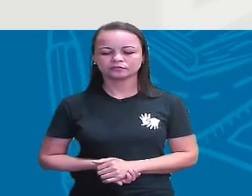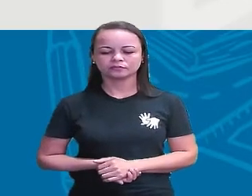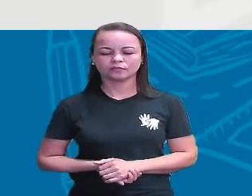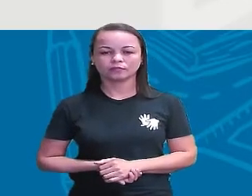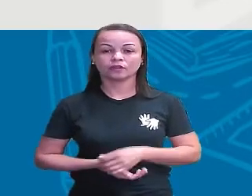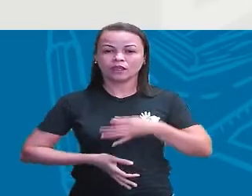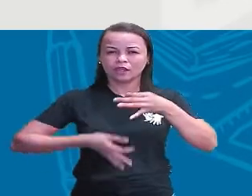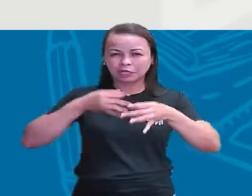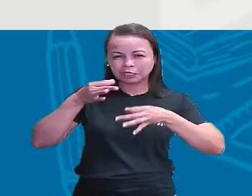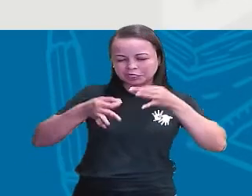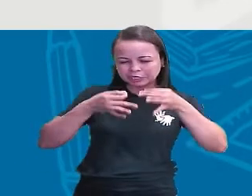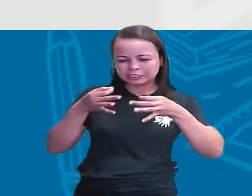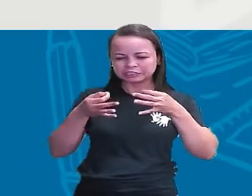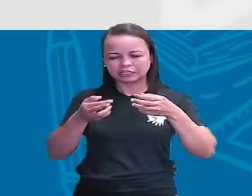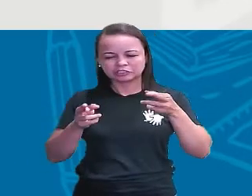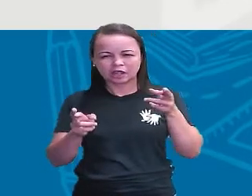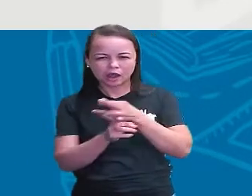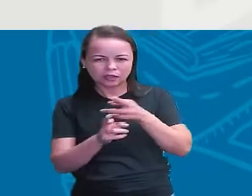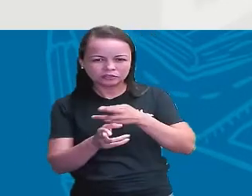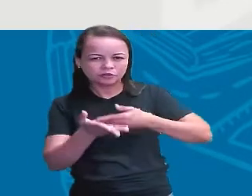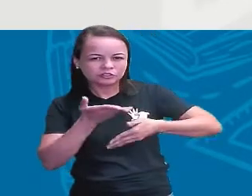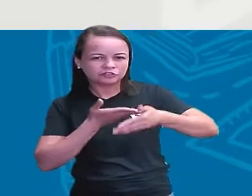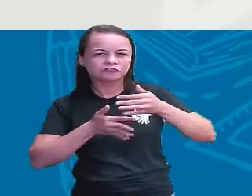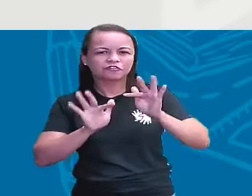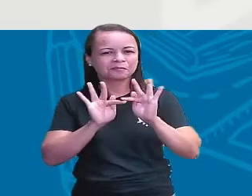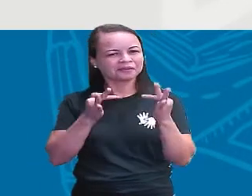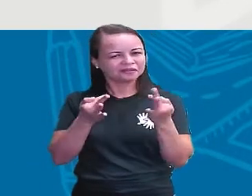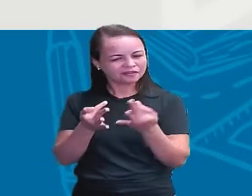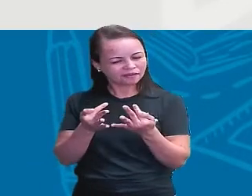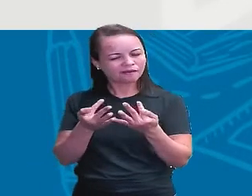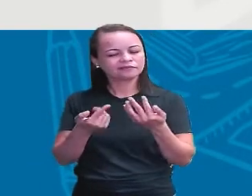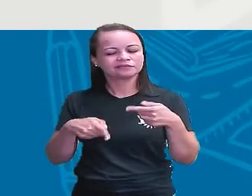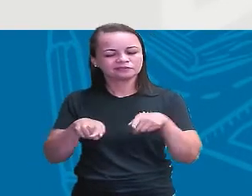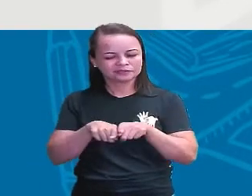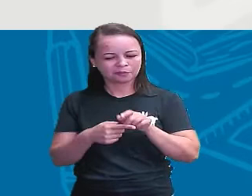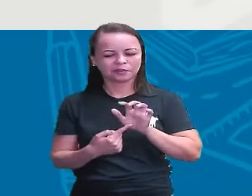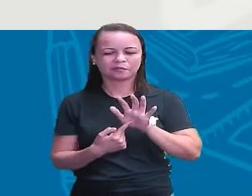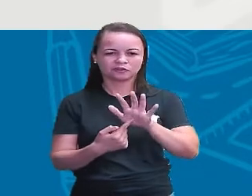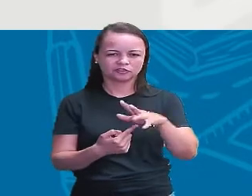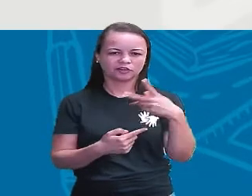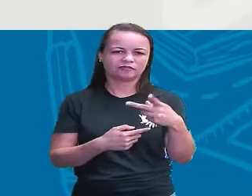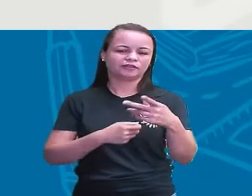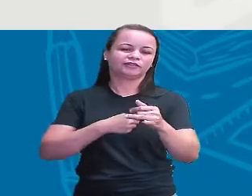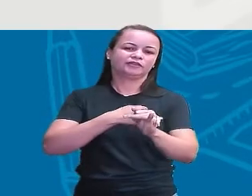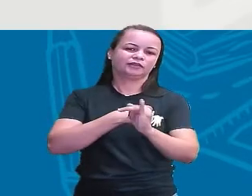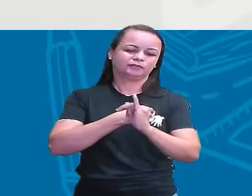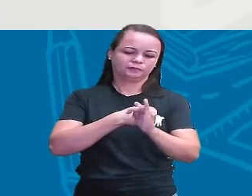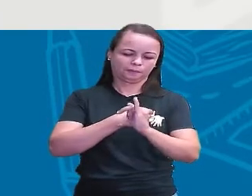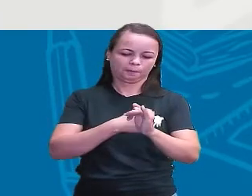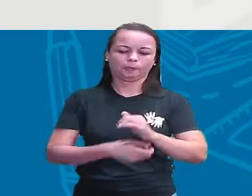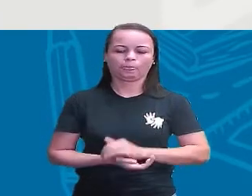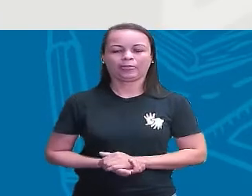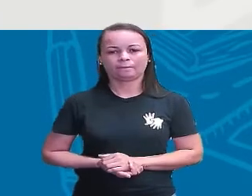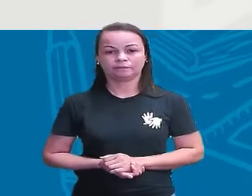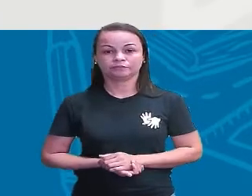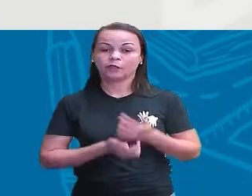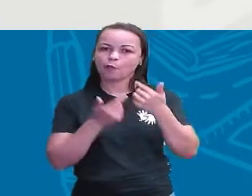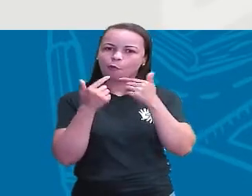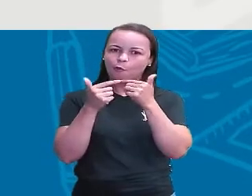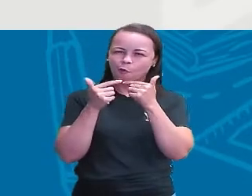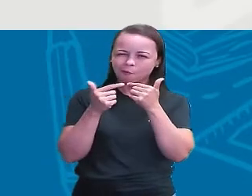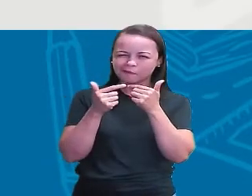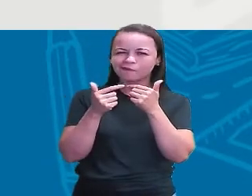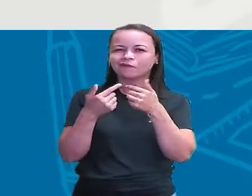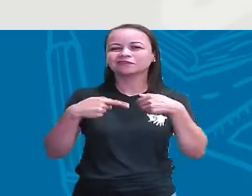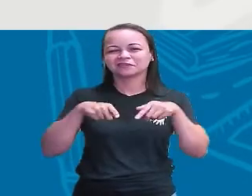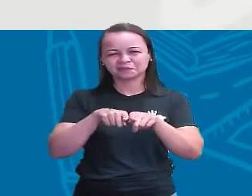Críticas, né, às relações familiares, também estava presente nessa crônica. O humor, porque no final, quando o